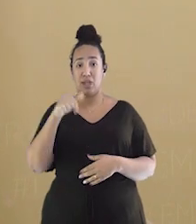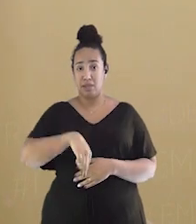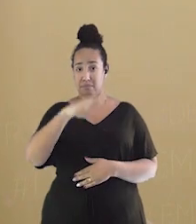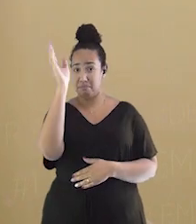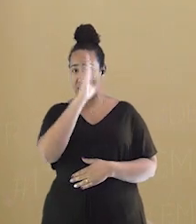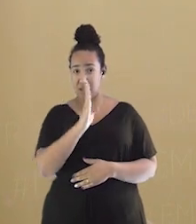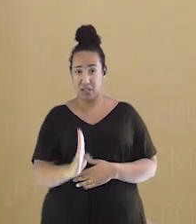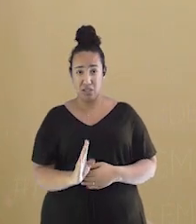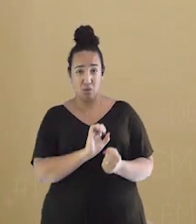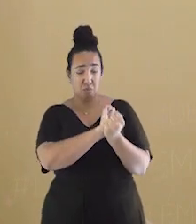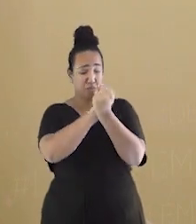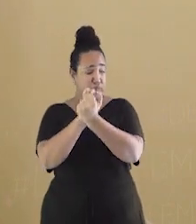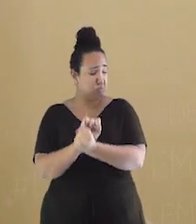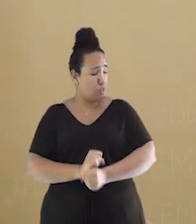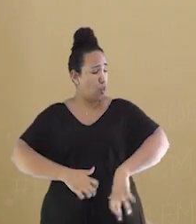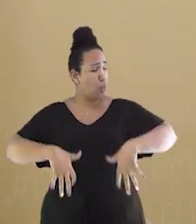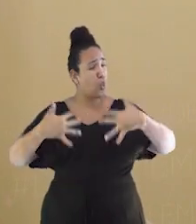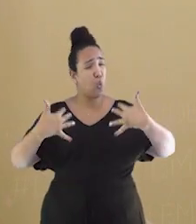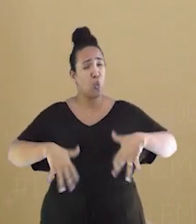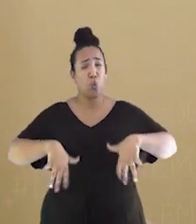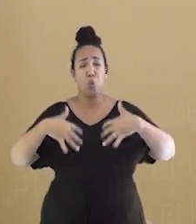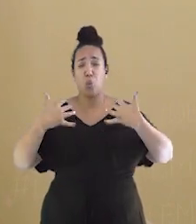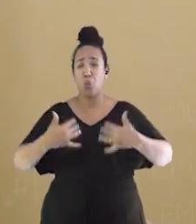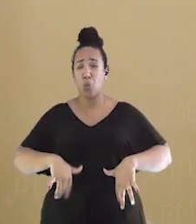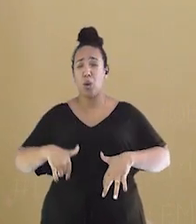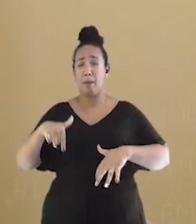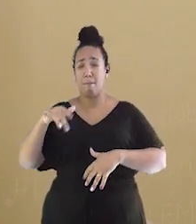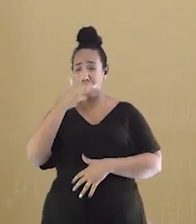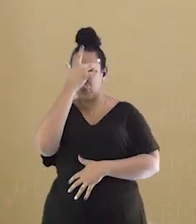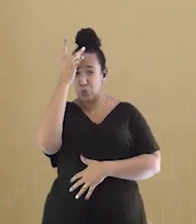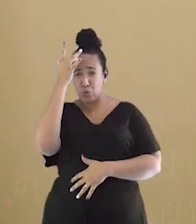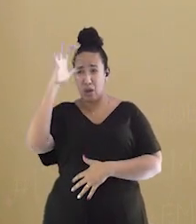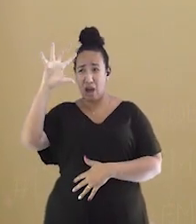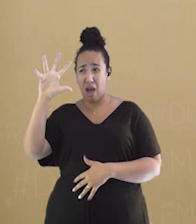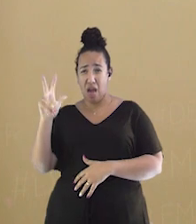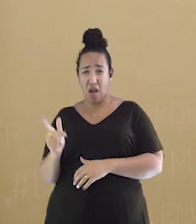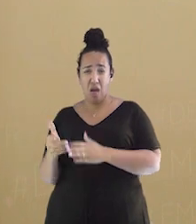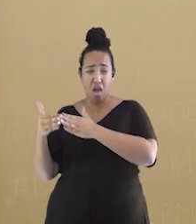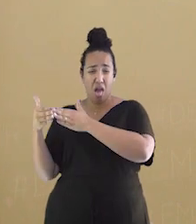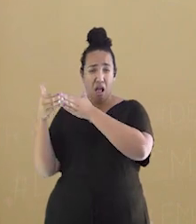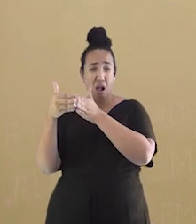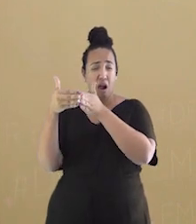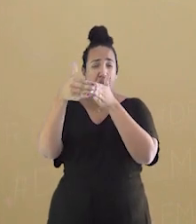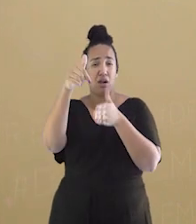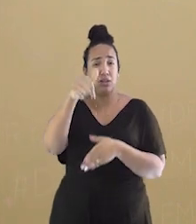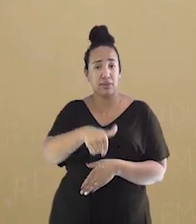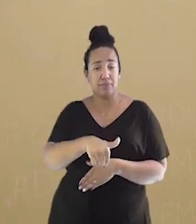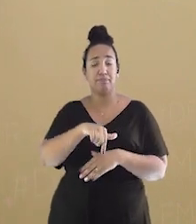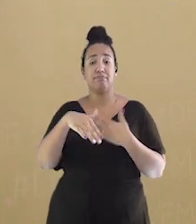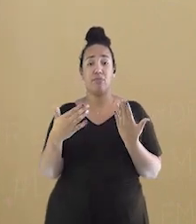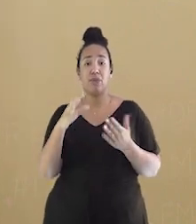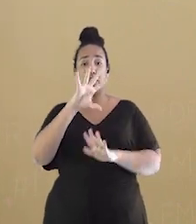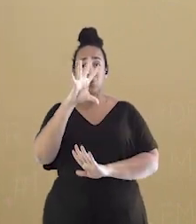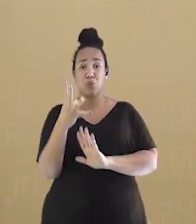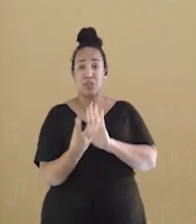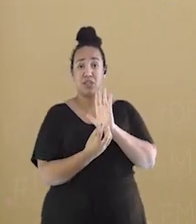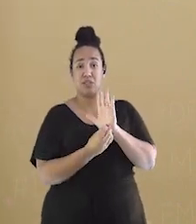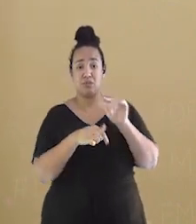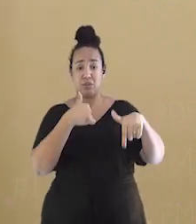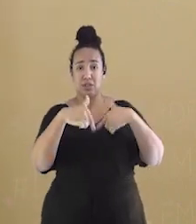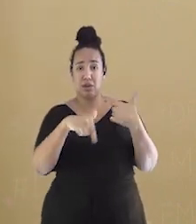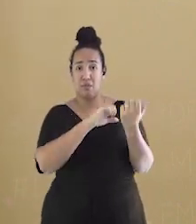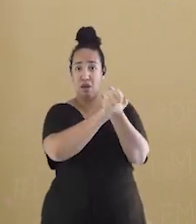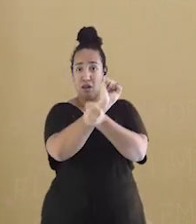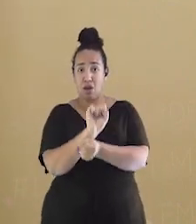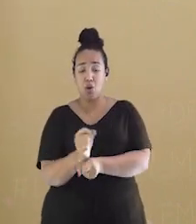quantidade de africanos que foram trazidos durante 3 séculos foi tão grande que a imagem do trabalhador escravo em nosso país associou-se com a